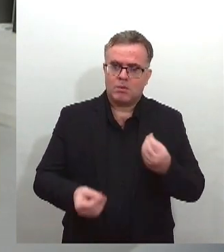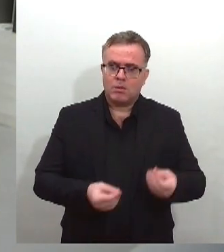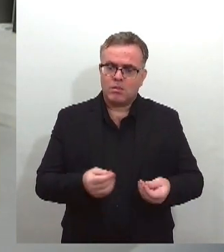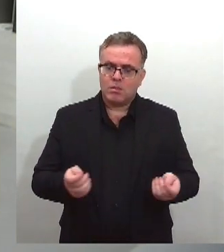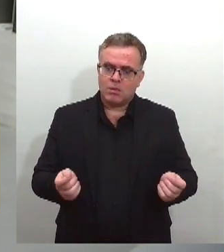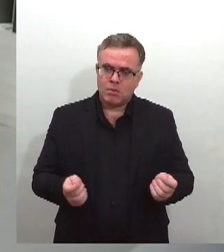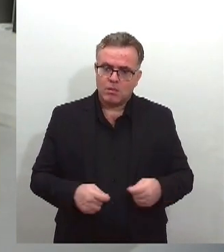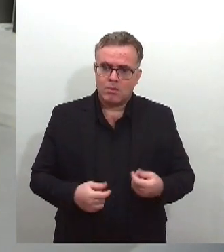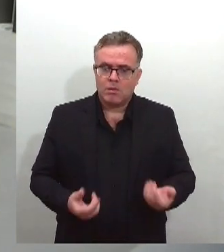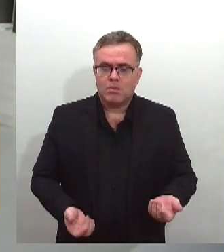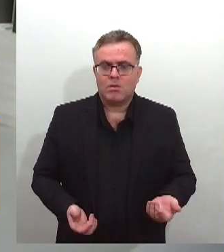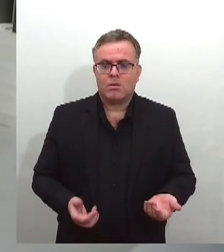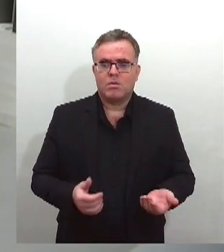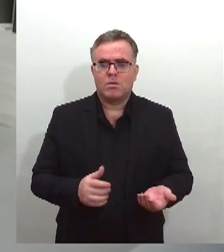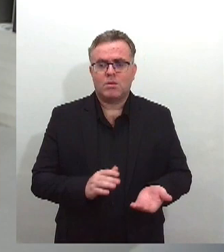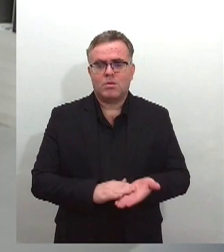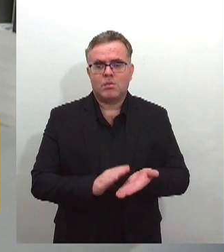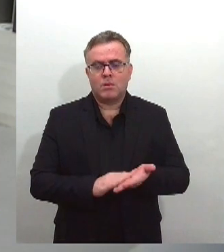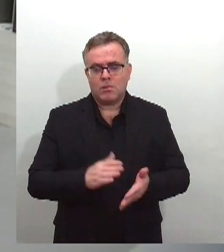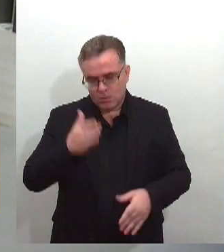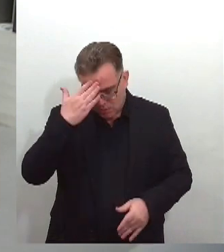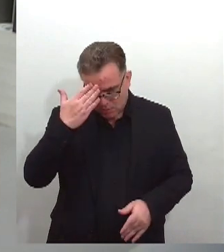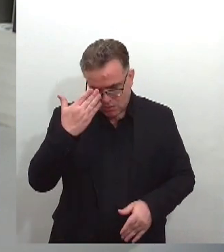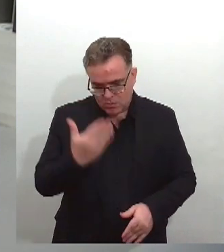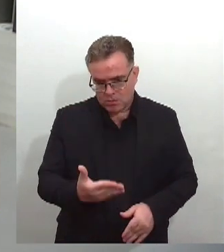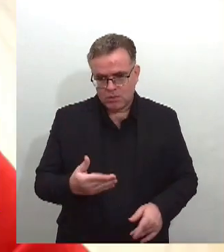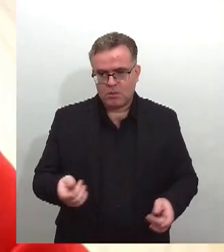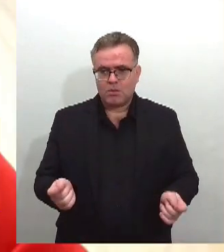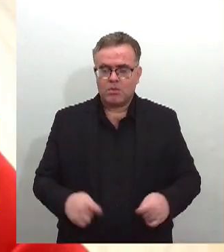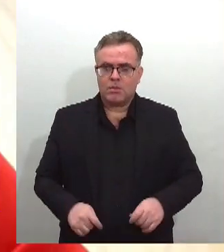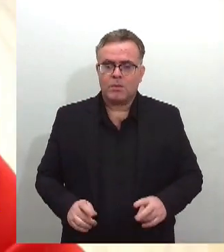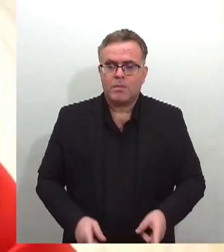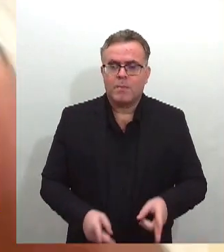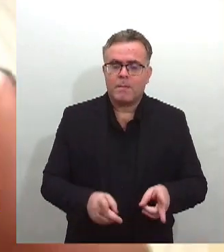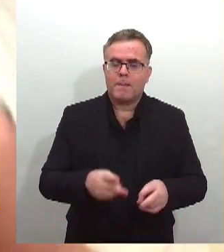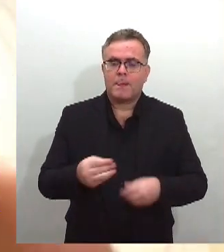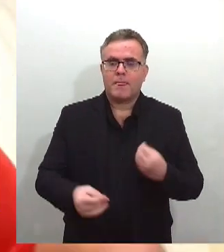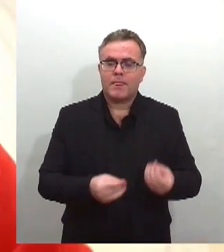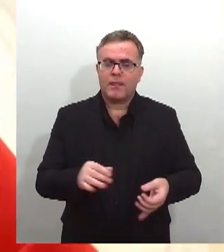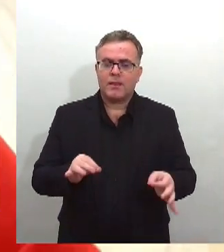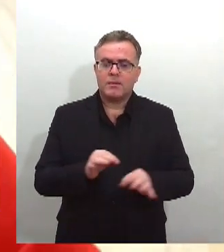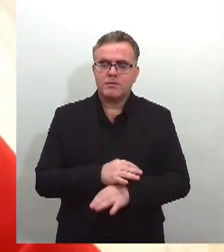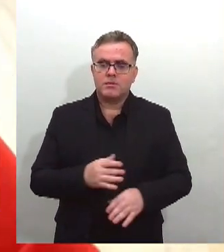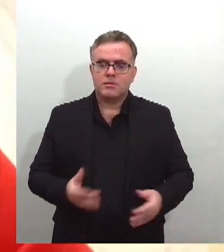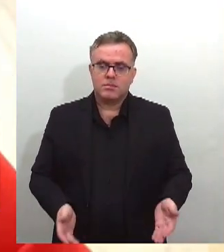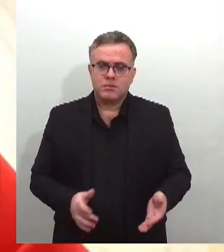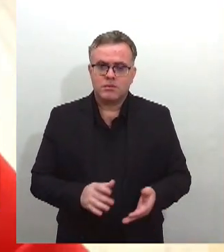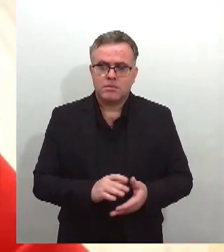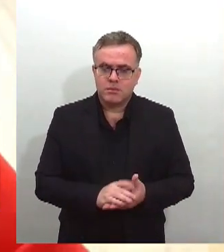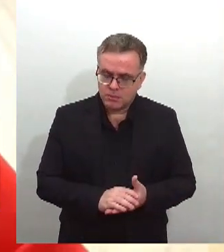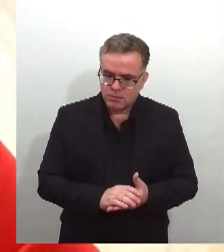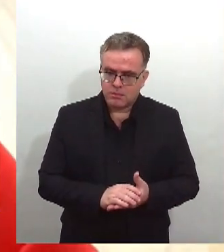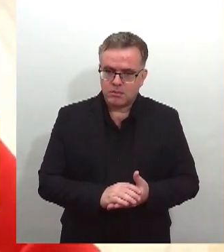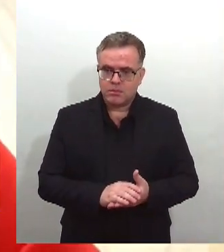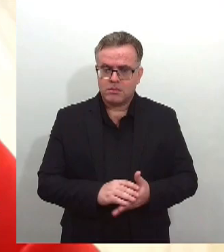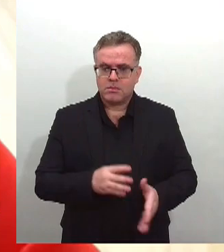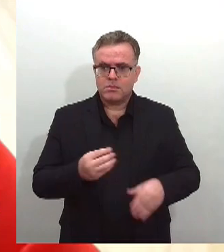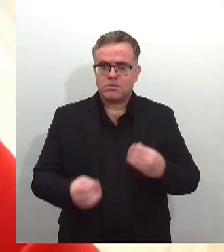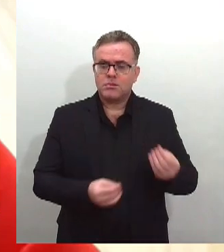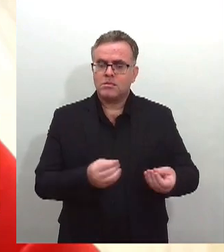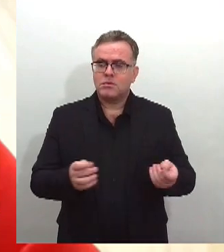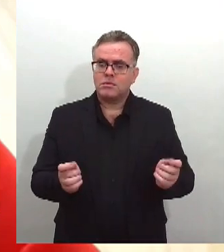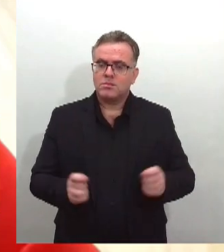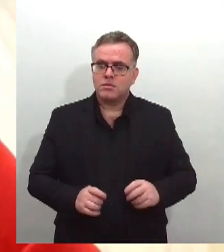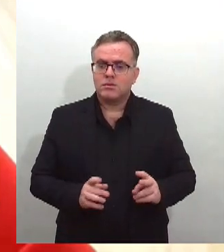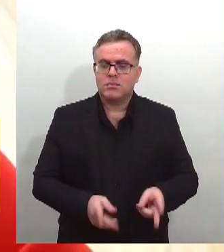de público agradecer a todos os prefeitos que têm sido extremamente participativos, têm abraçado essa